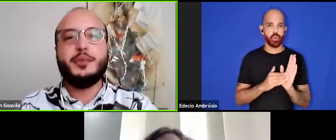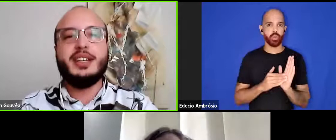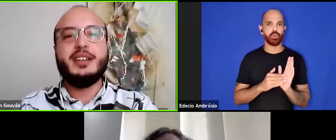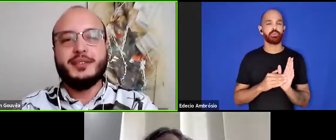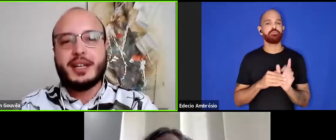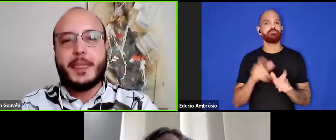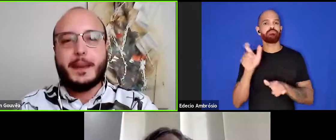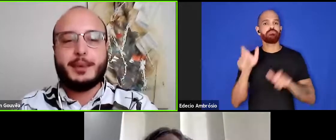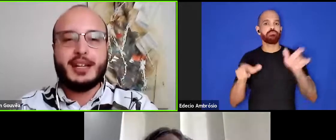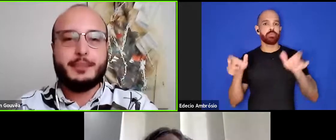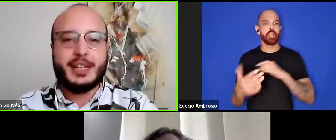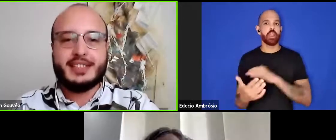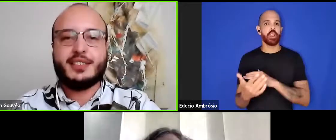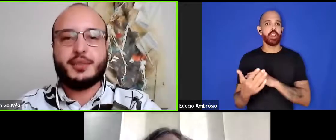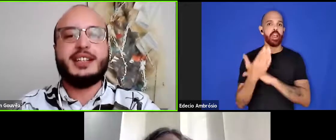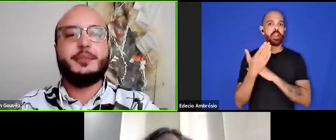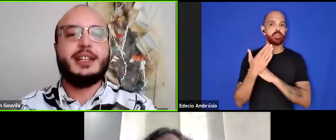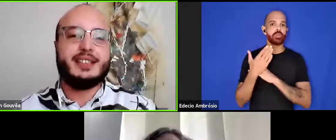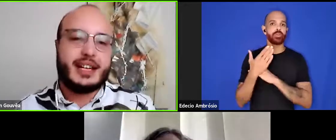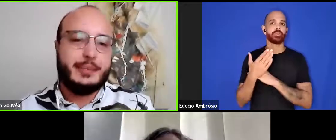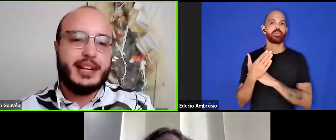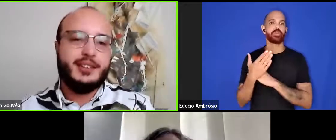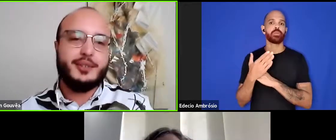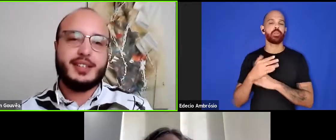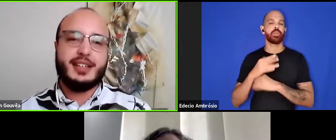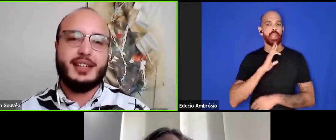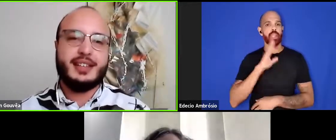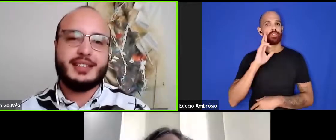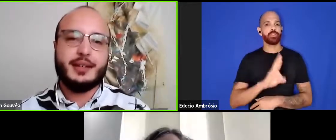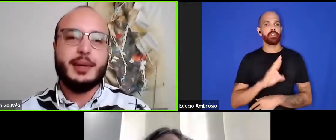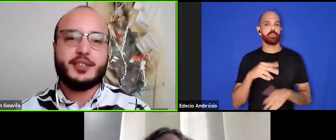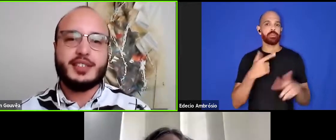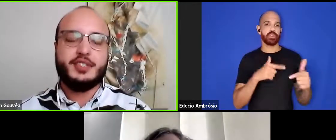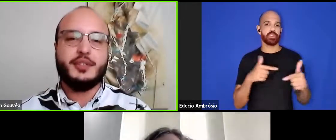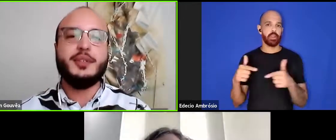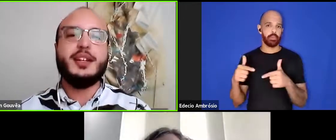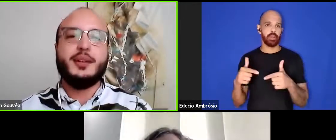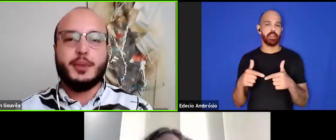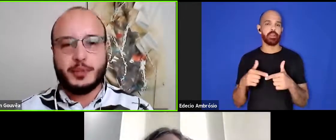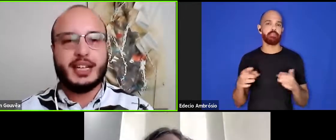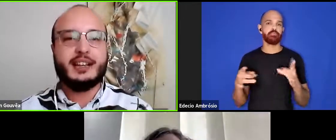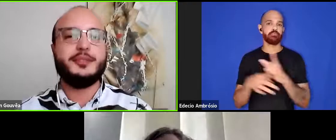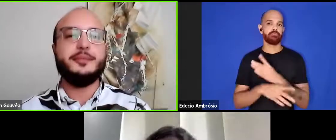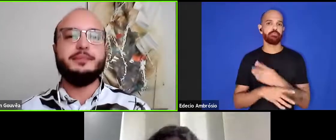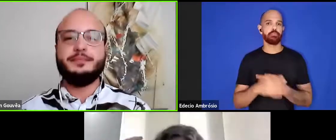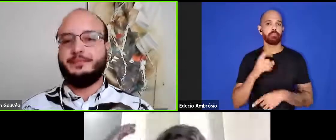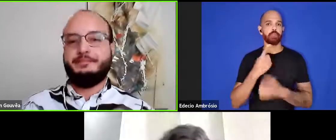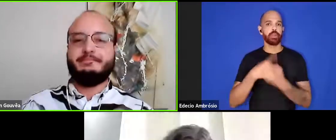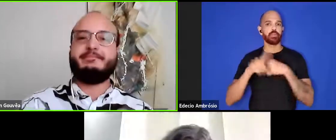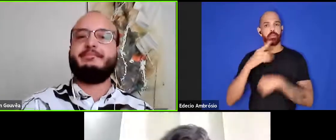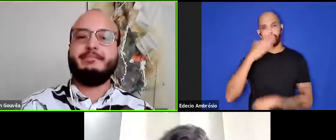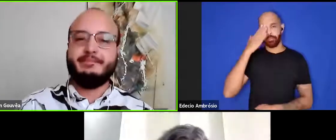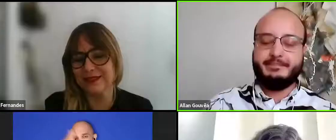maneira, contribuíram para esse resultado, para esse trabalho ser bem-sucedido. Muito obrigado.